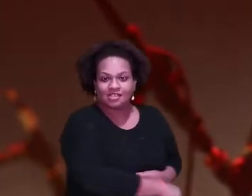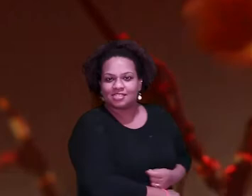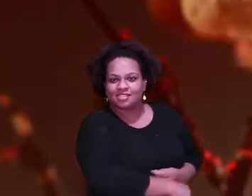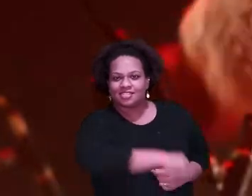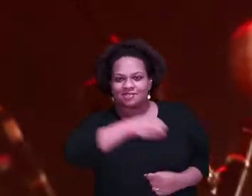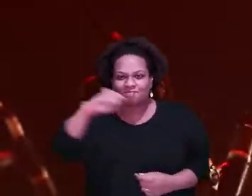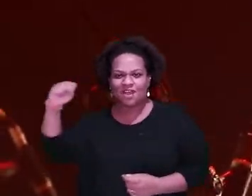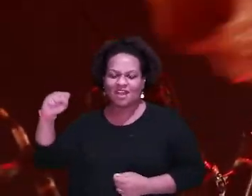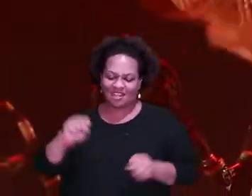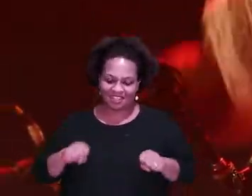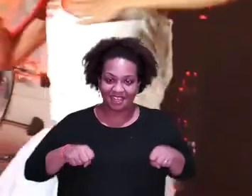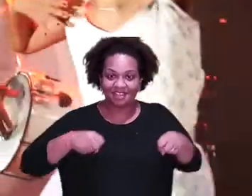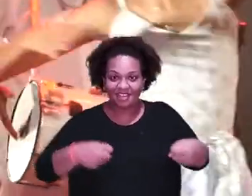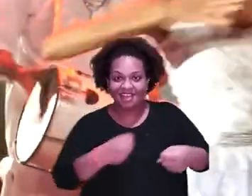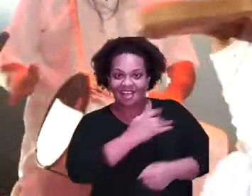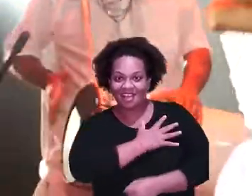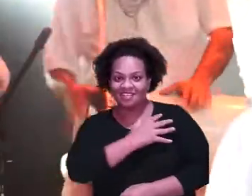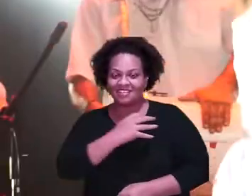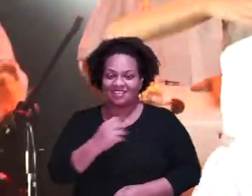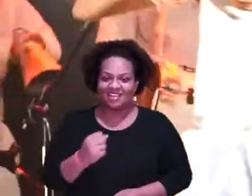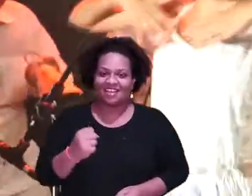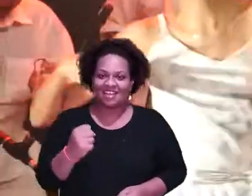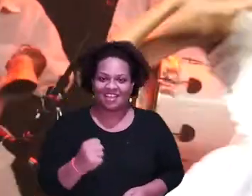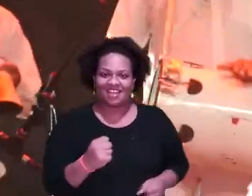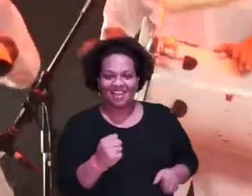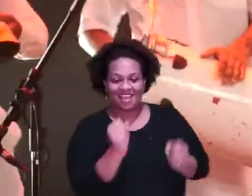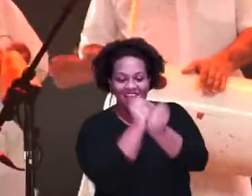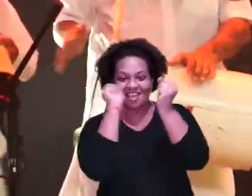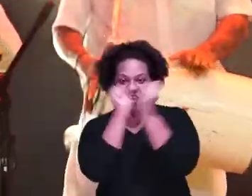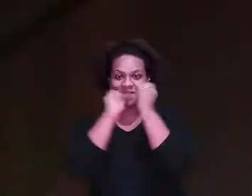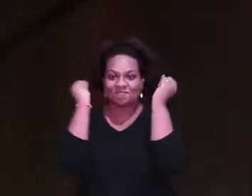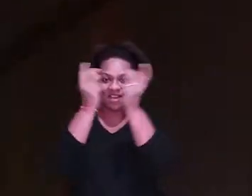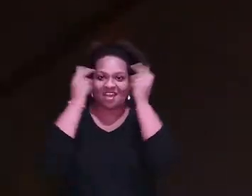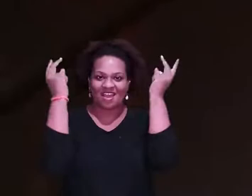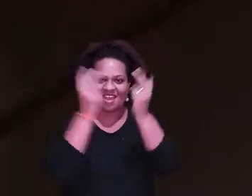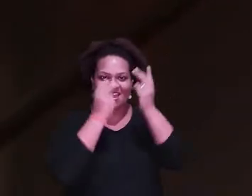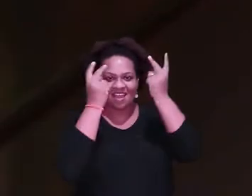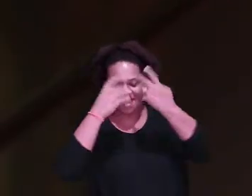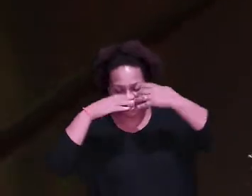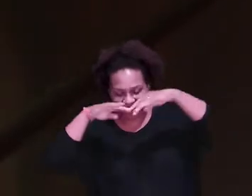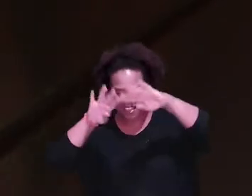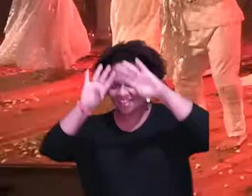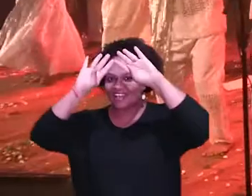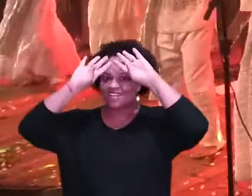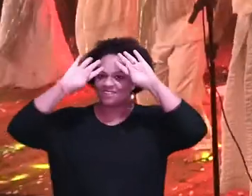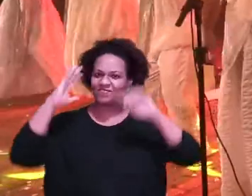pega sua espada e deve entender eu achei olhar é